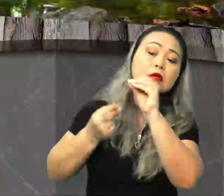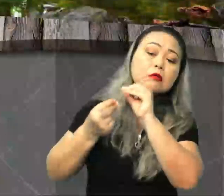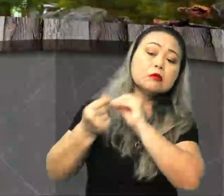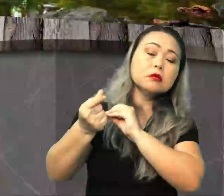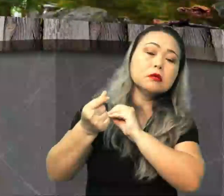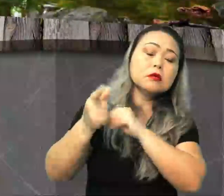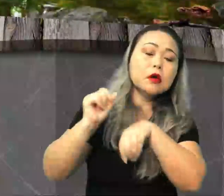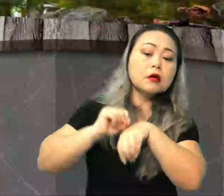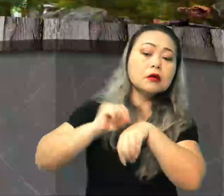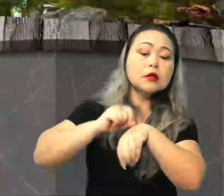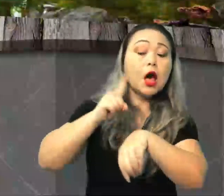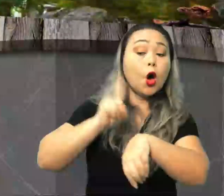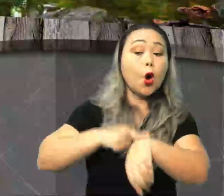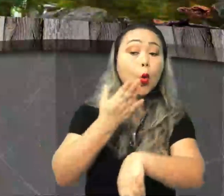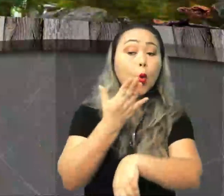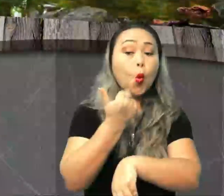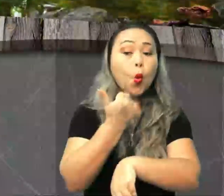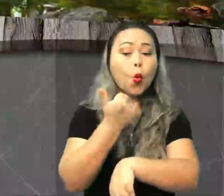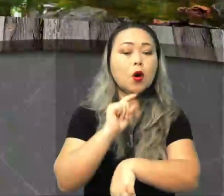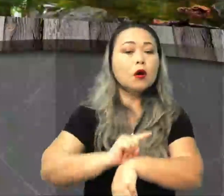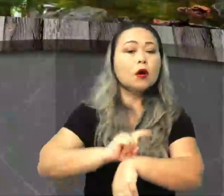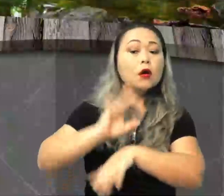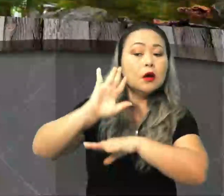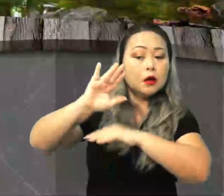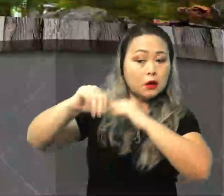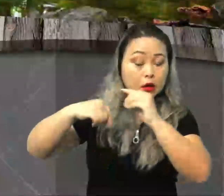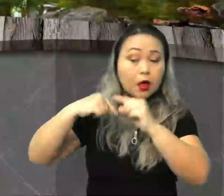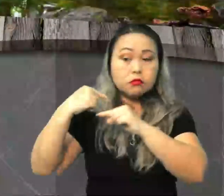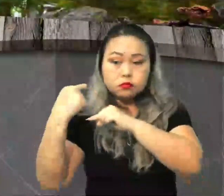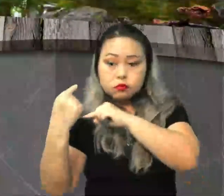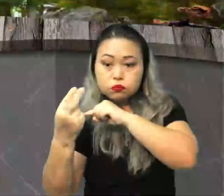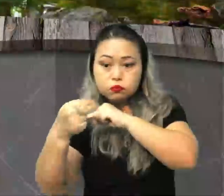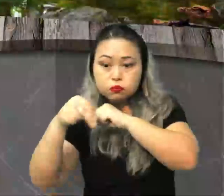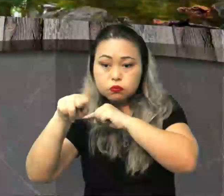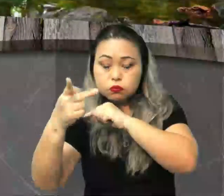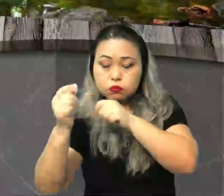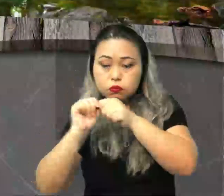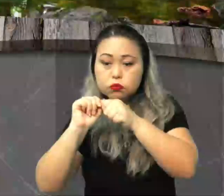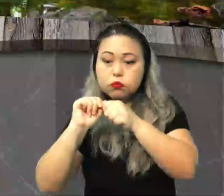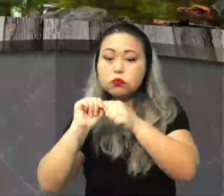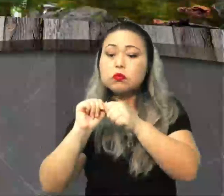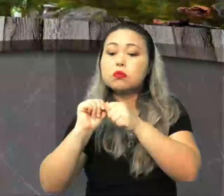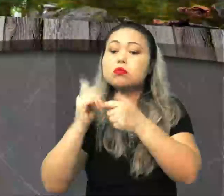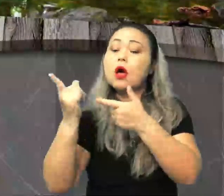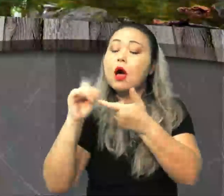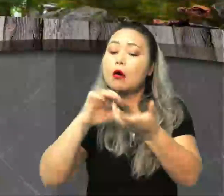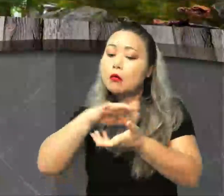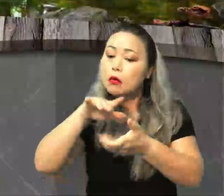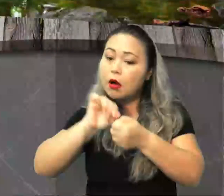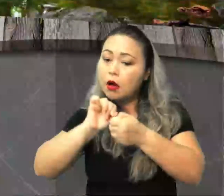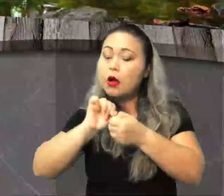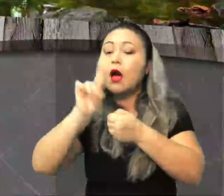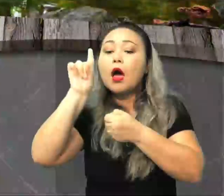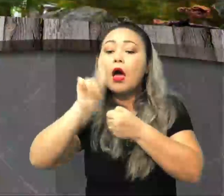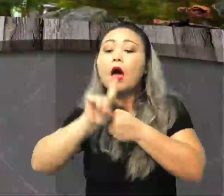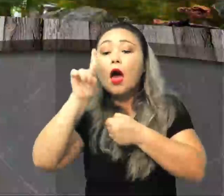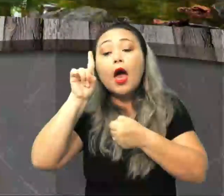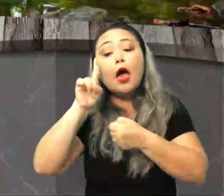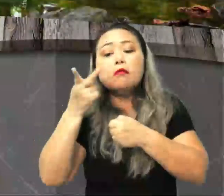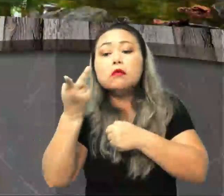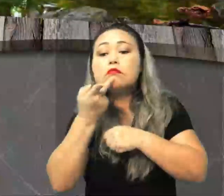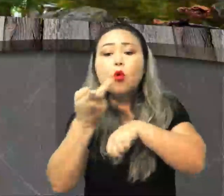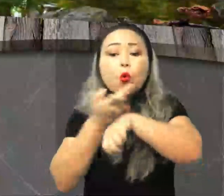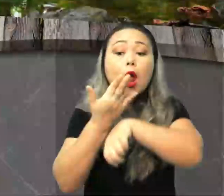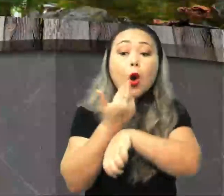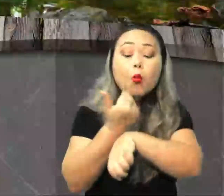está na hora da sua alimentação. O nicho ecológico dela, ou seja, a atividade que ela vai estar buscando alimento é no período